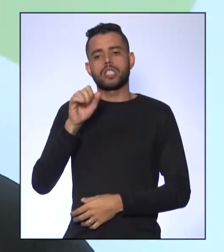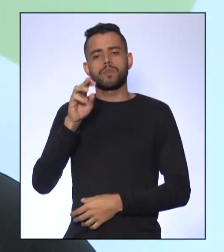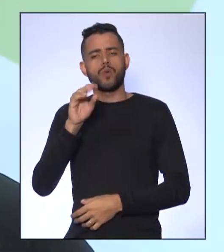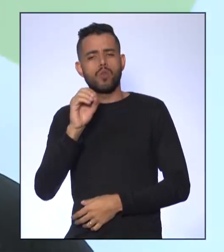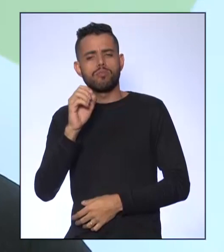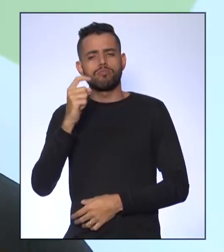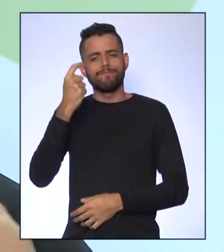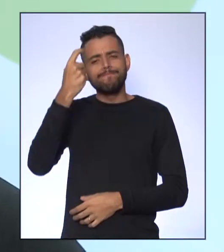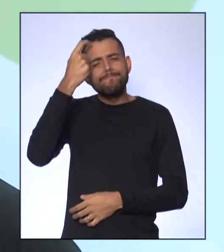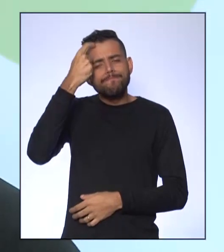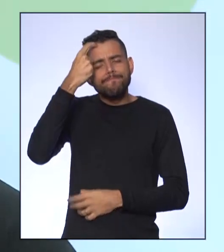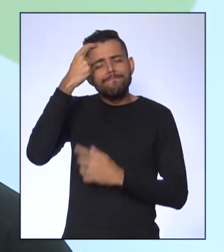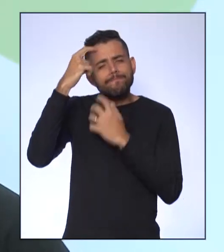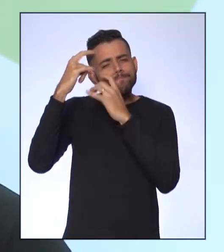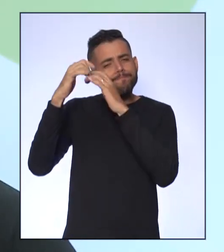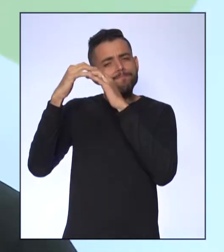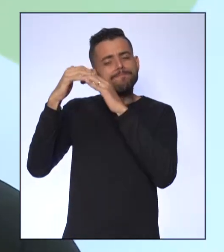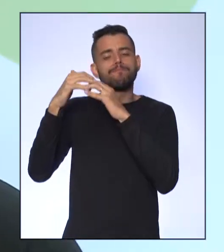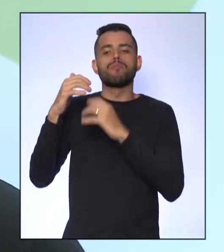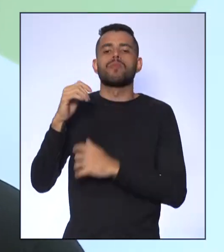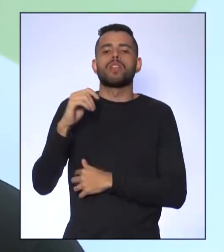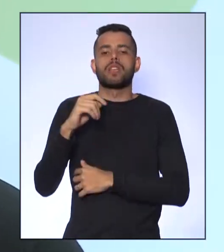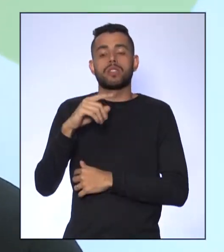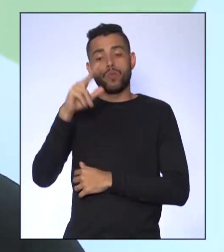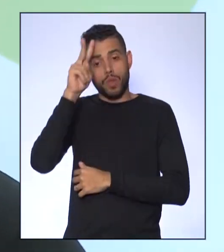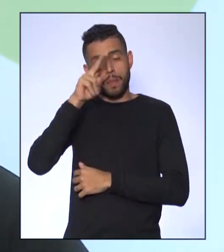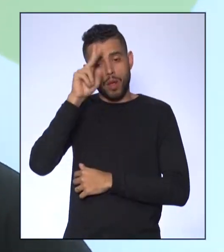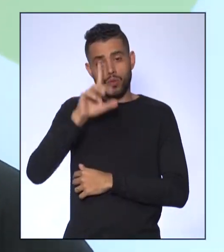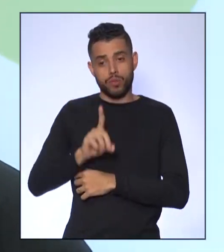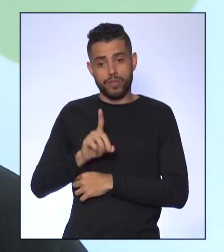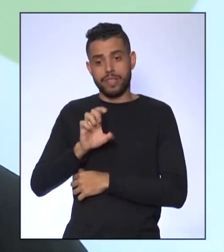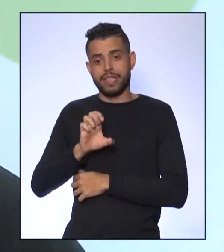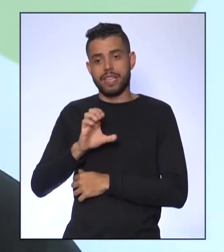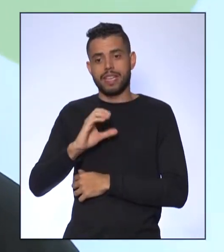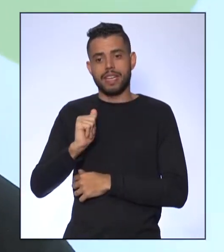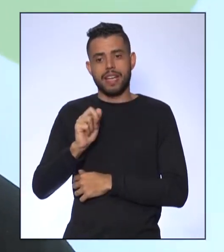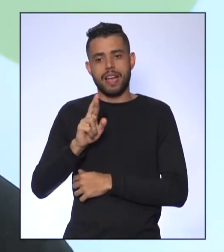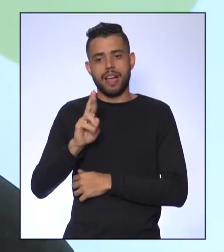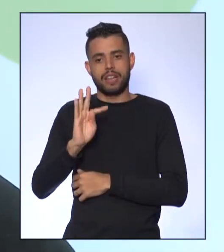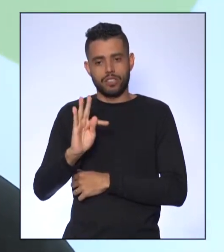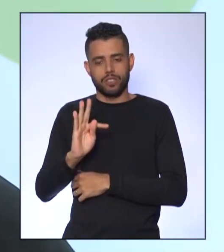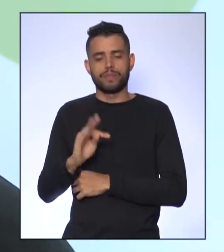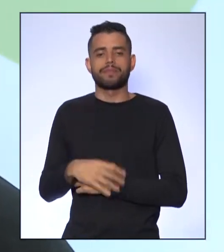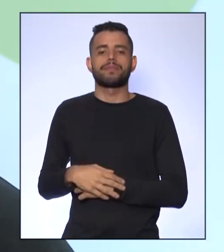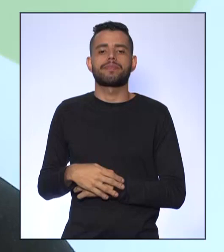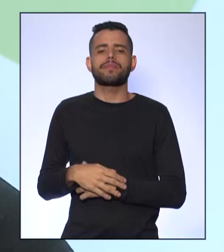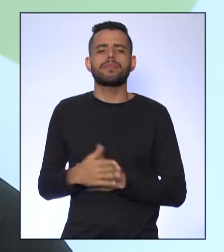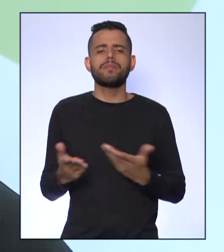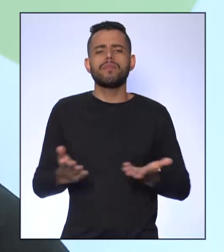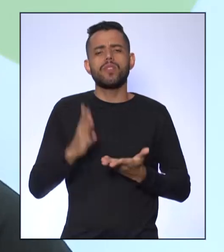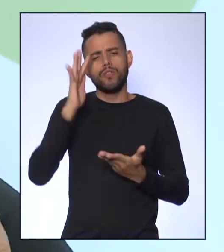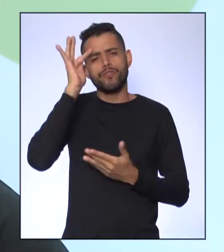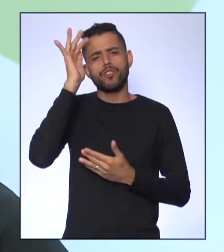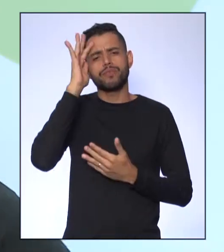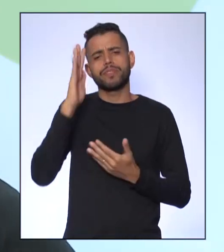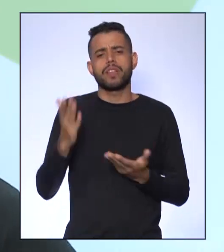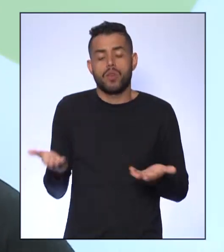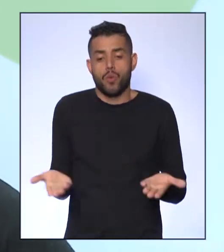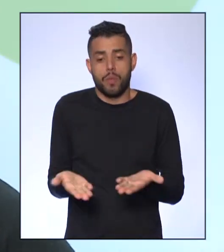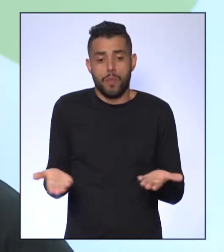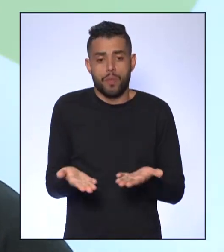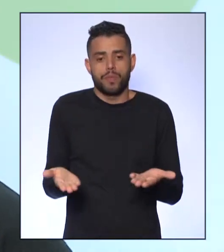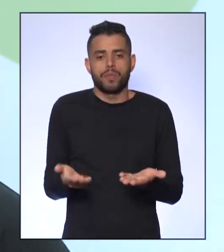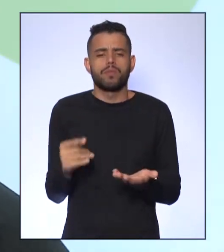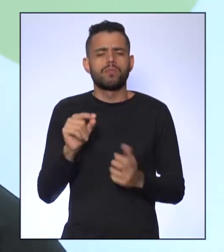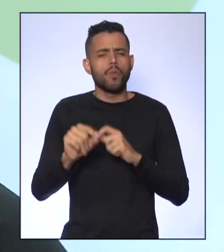Descartes. Vocês vão ter essa aula ainda, né? E na filosofia contemporânea, né? Quais são os